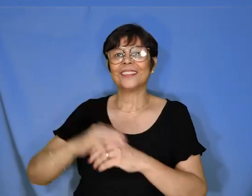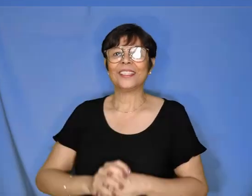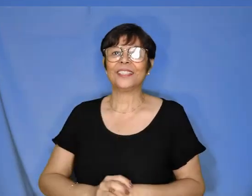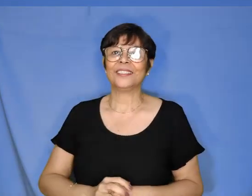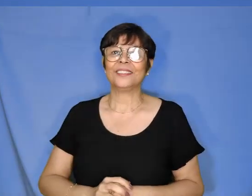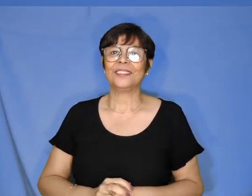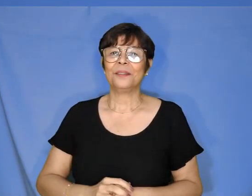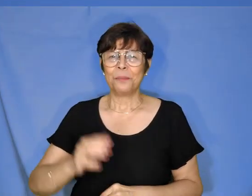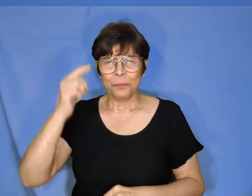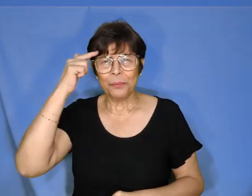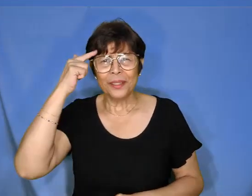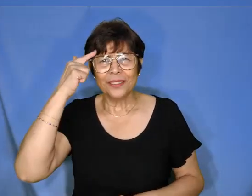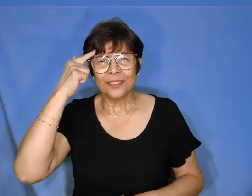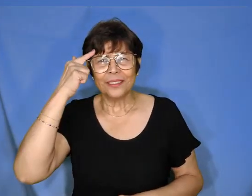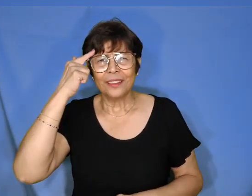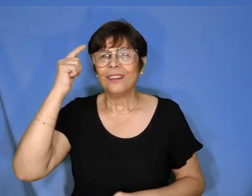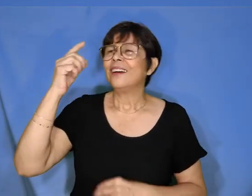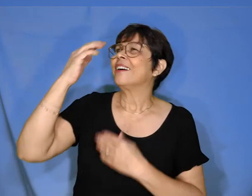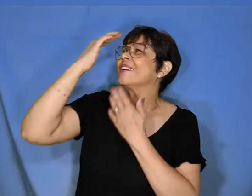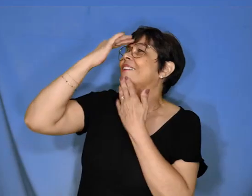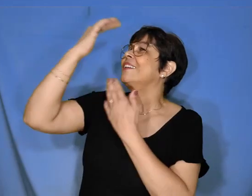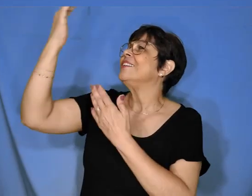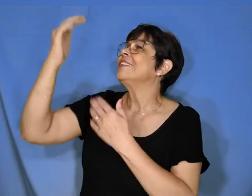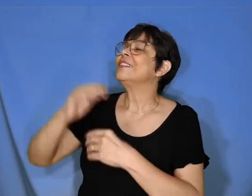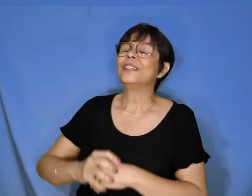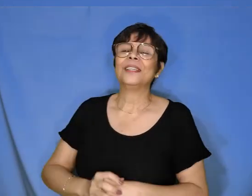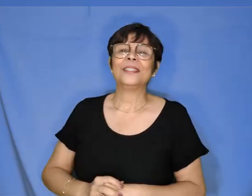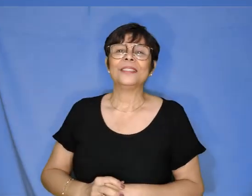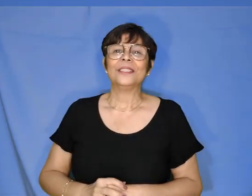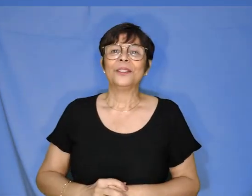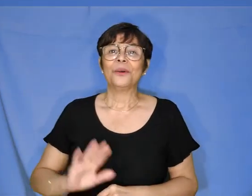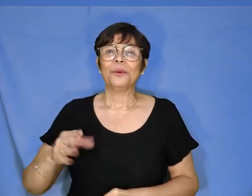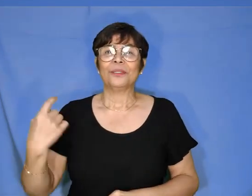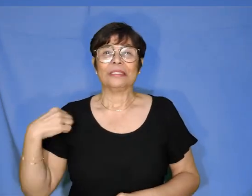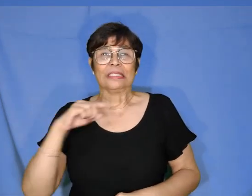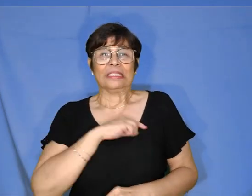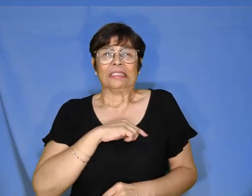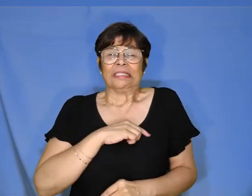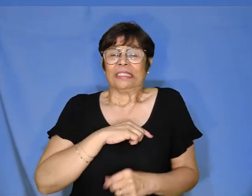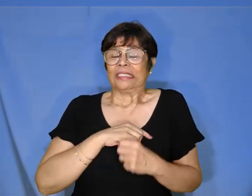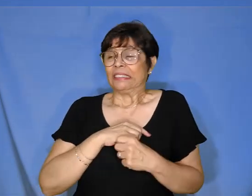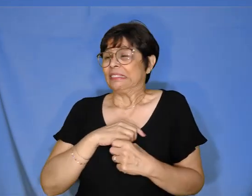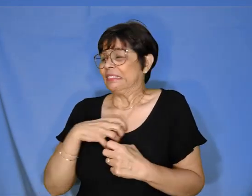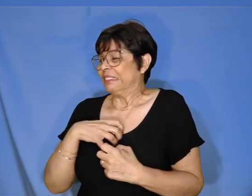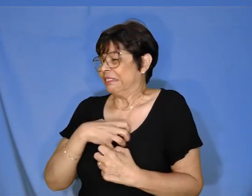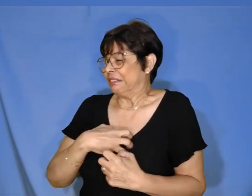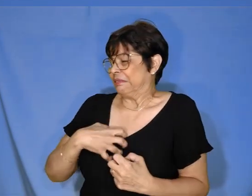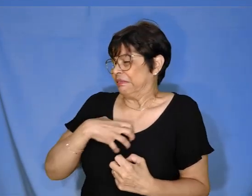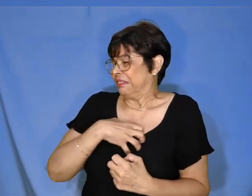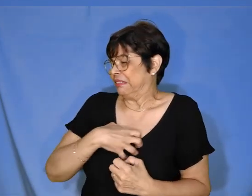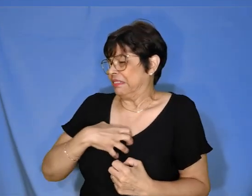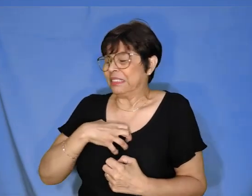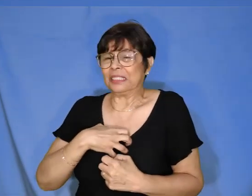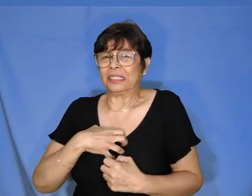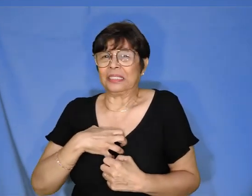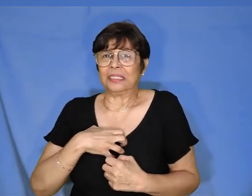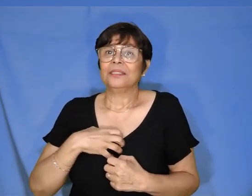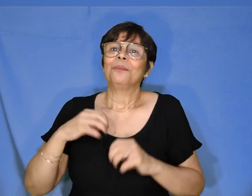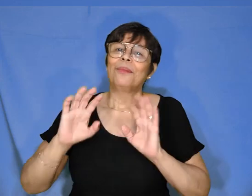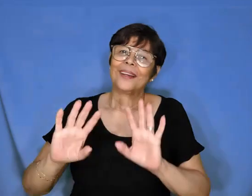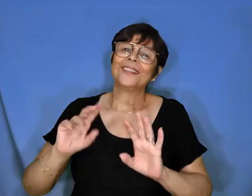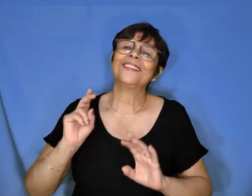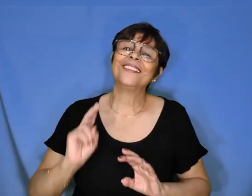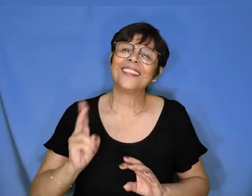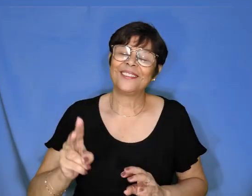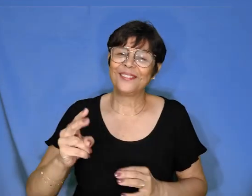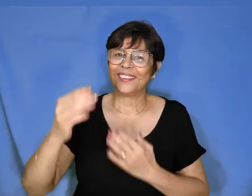da vida, a gente diz: Deus tem algum sentido. A gratidão está ligada à soberania de Deus. Eu dou graças a Deus